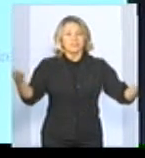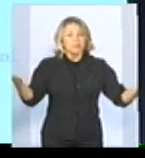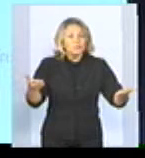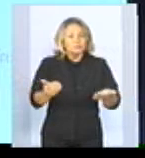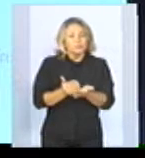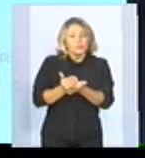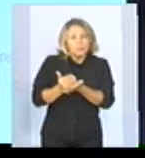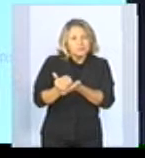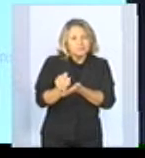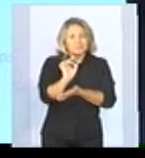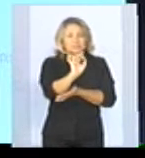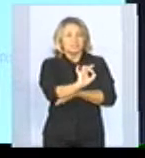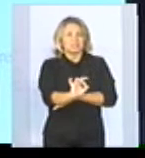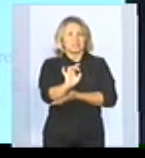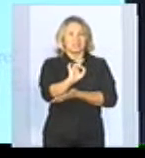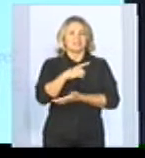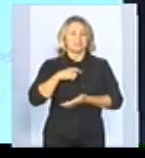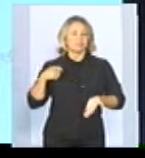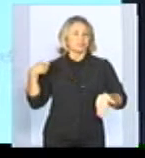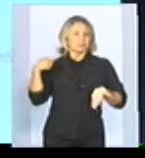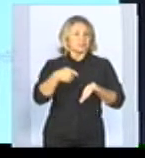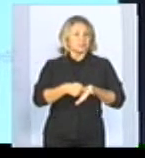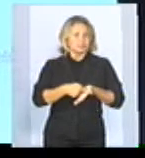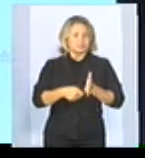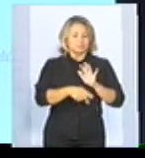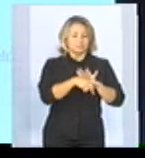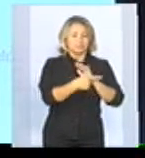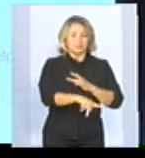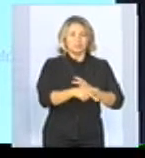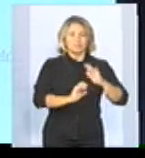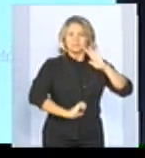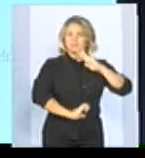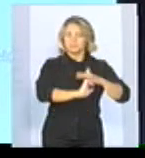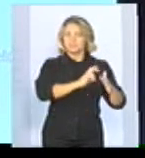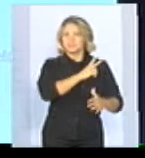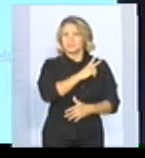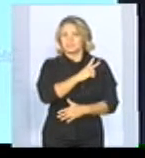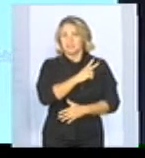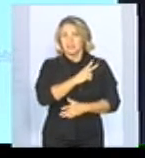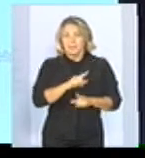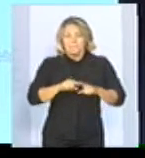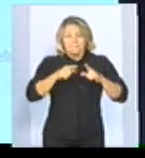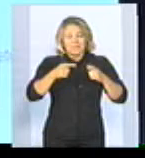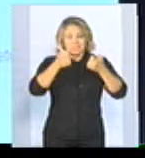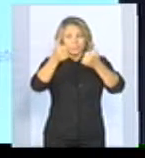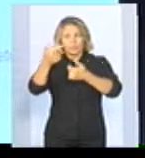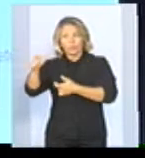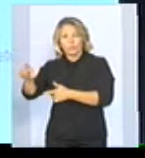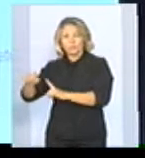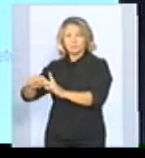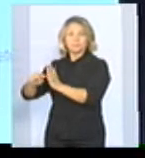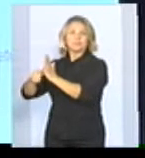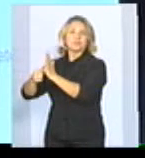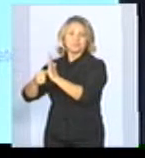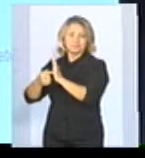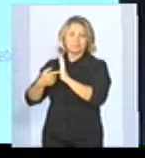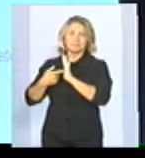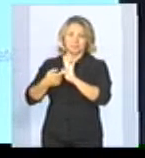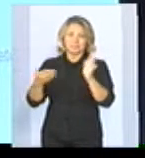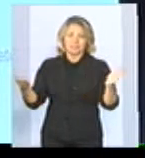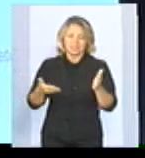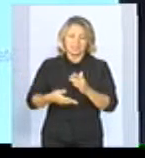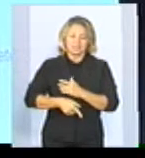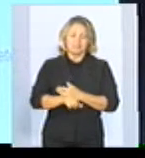feito exclusivamente com investimentos privados um outro ponto que eu quero também trazer aqui a